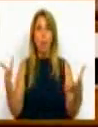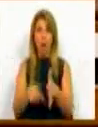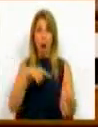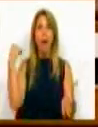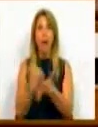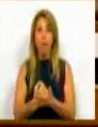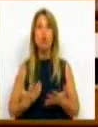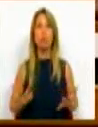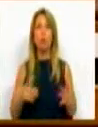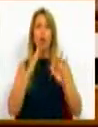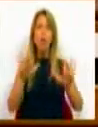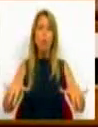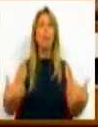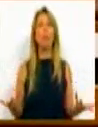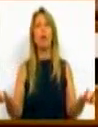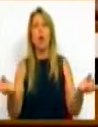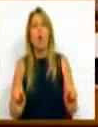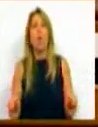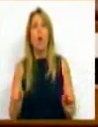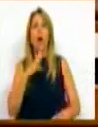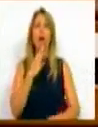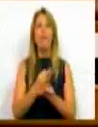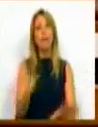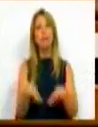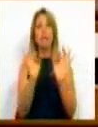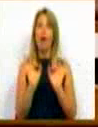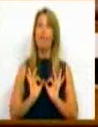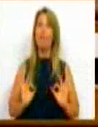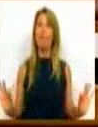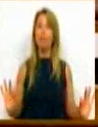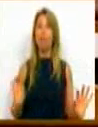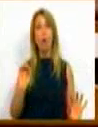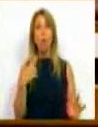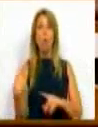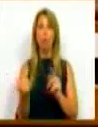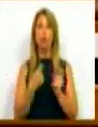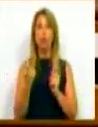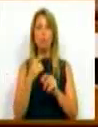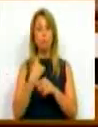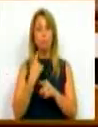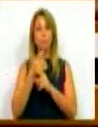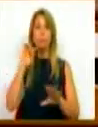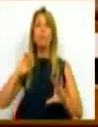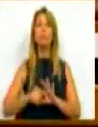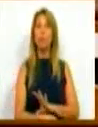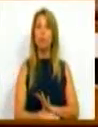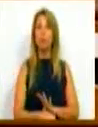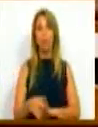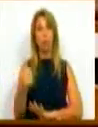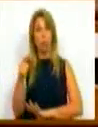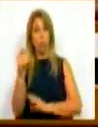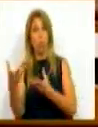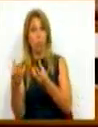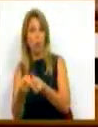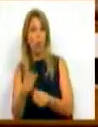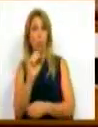poderia não estar a celebrar com a mesma formalidade ou a discutir com a mesma profundidade com o Bloco de Esquerda